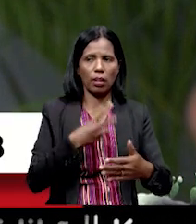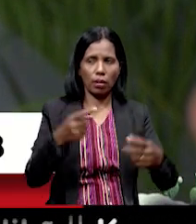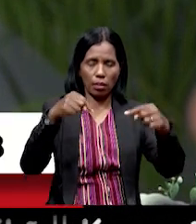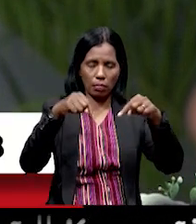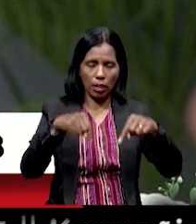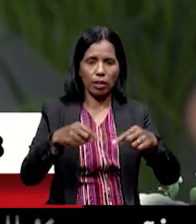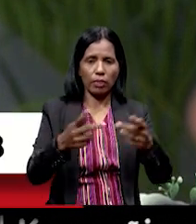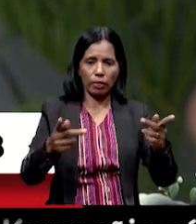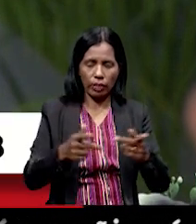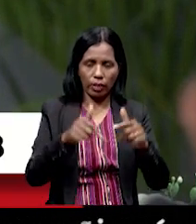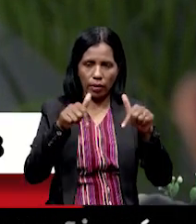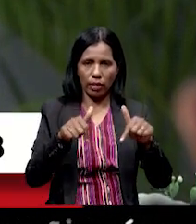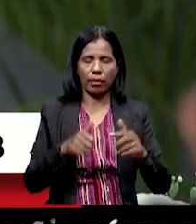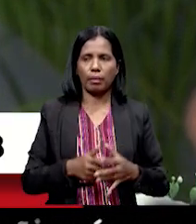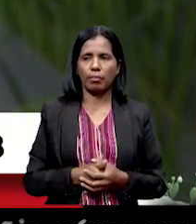Idanei.